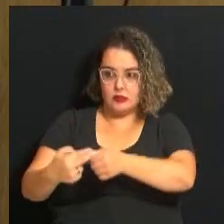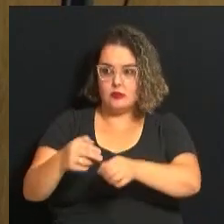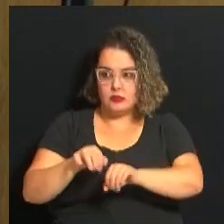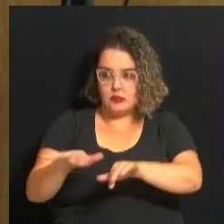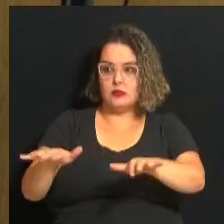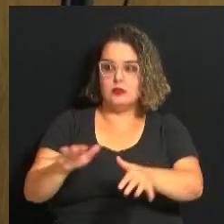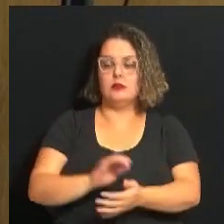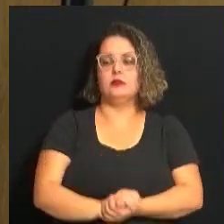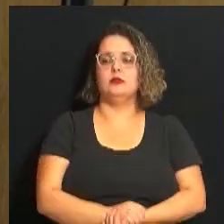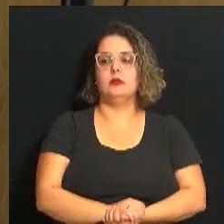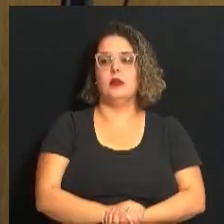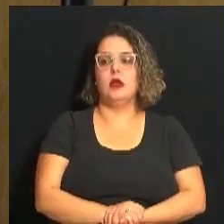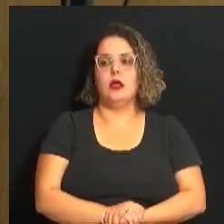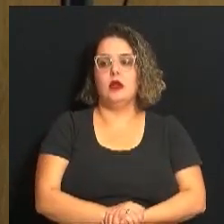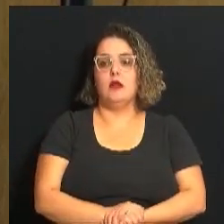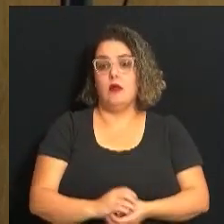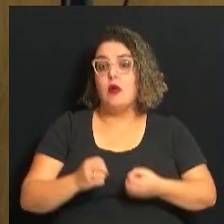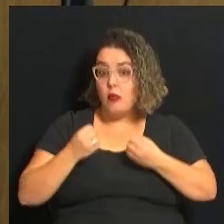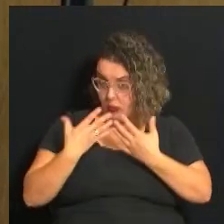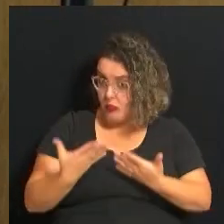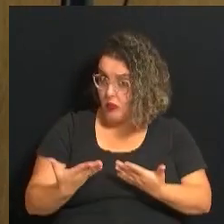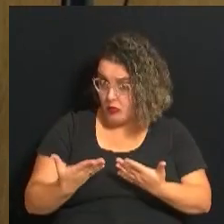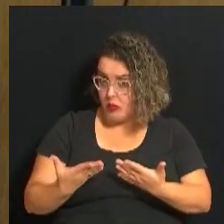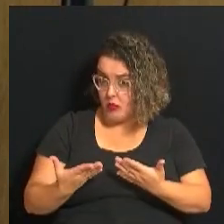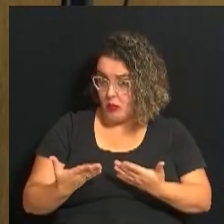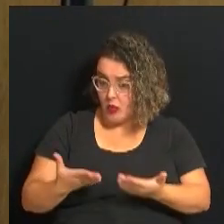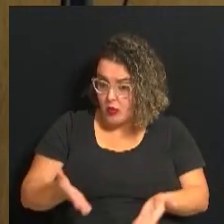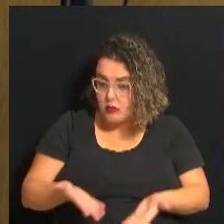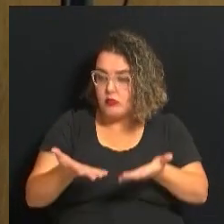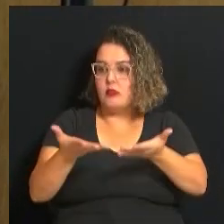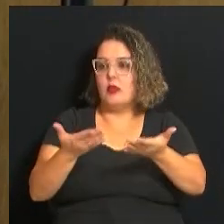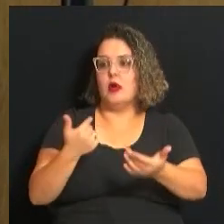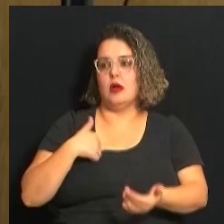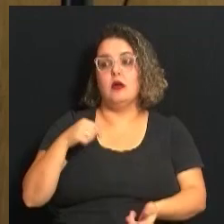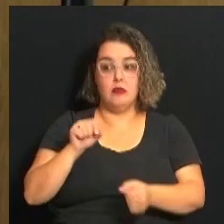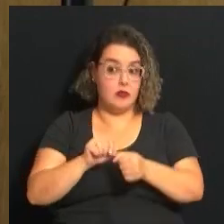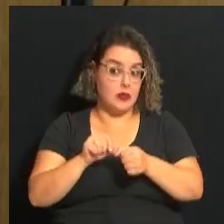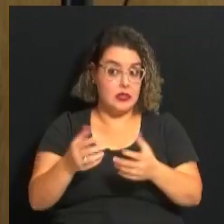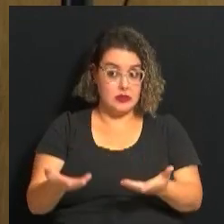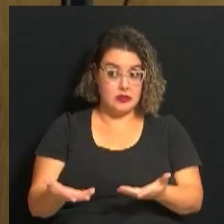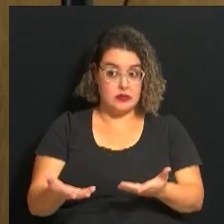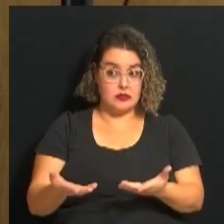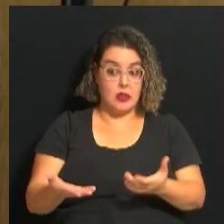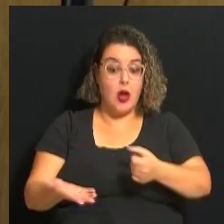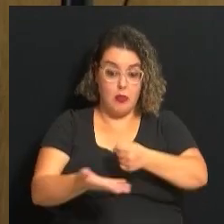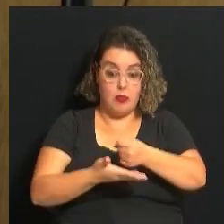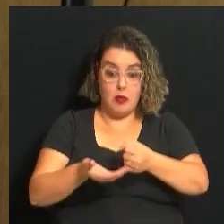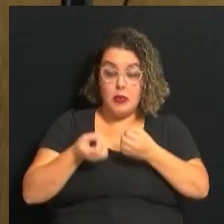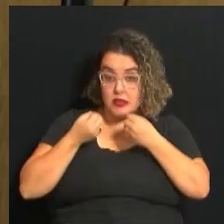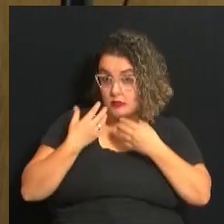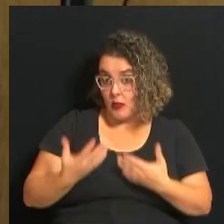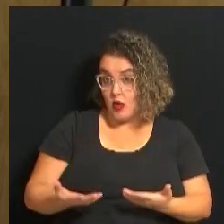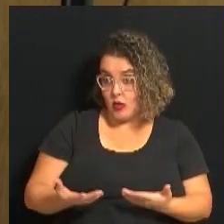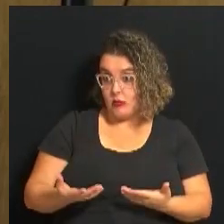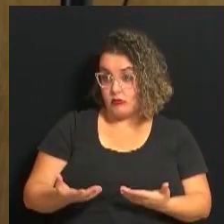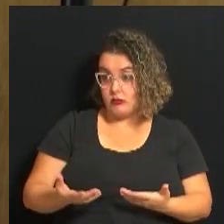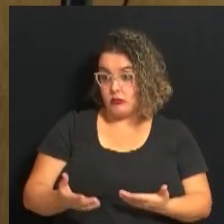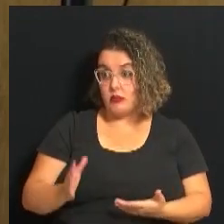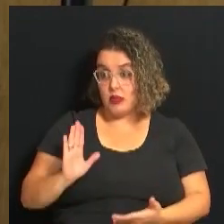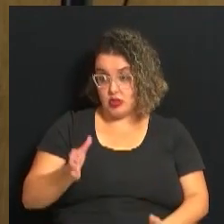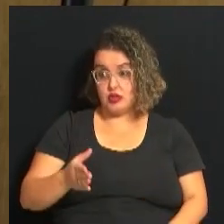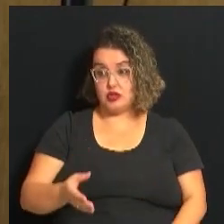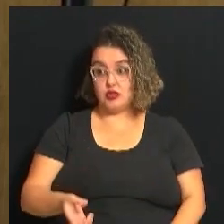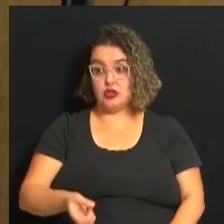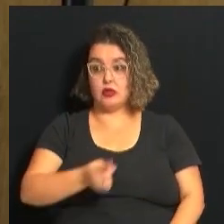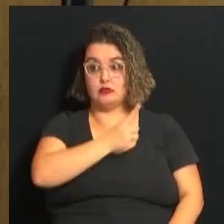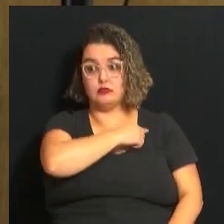agrimensura. Então é um bom start para quem tem interesse, né? Eu fiz, por exemplo, né? Então te dá uma base muito boa. E para quem já está no ensino médio,